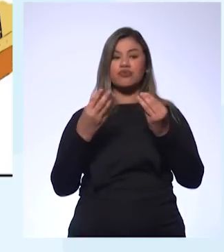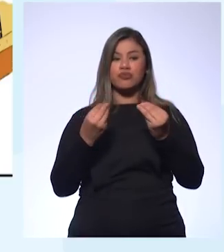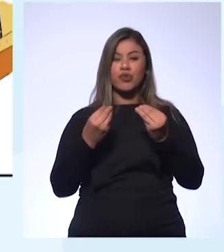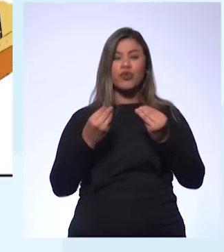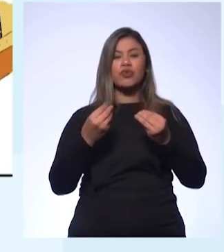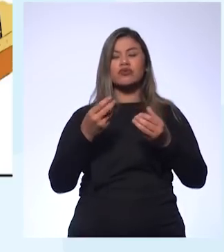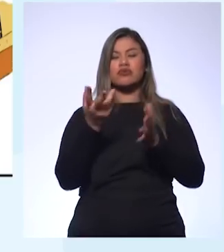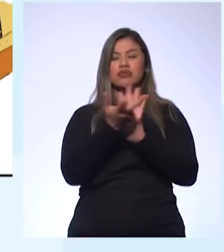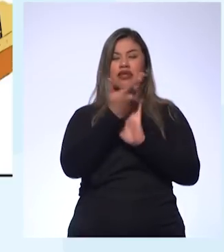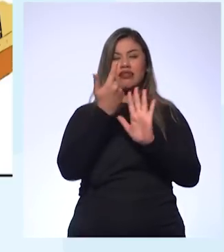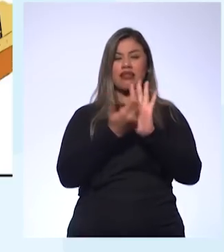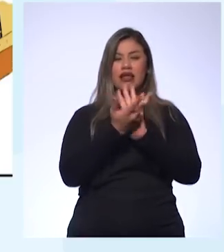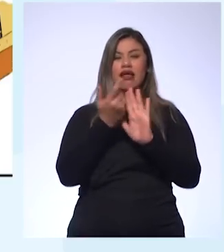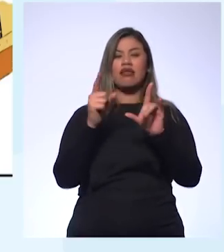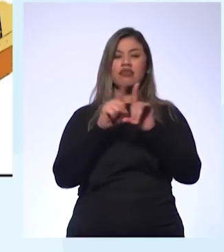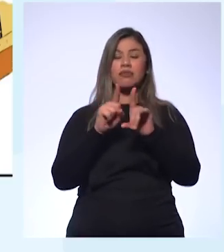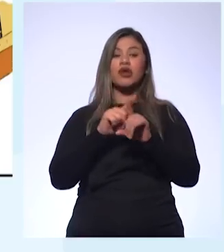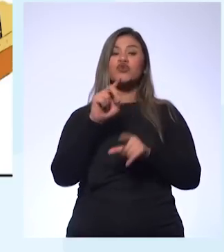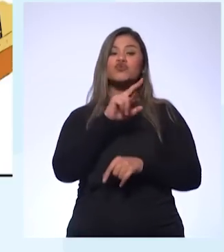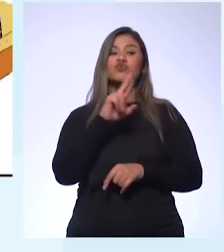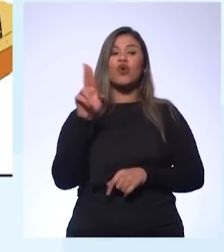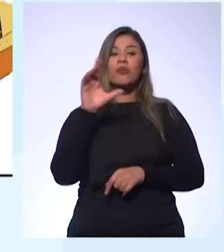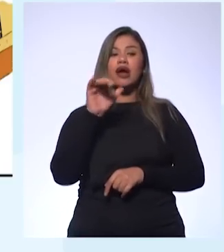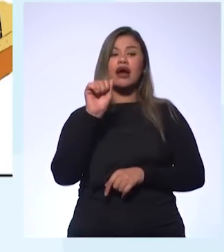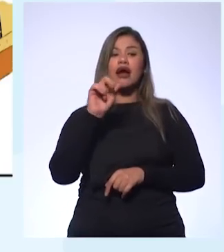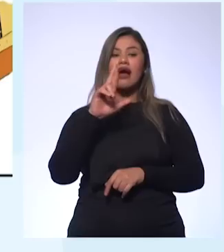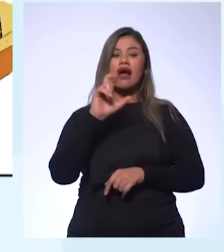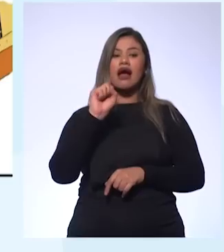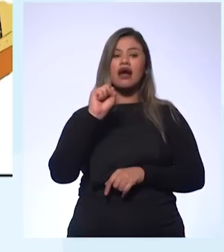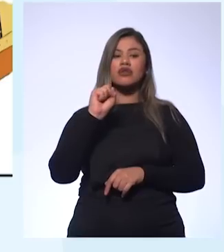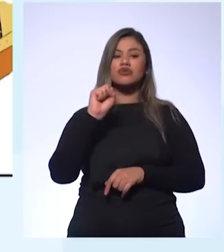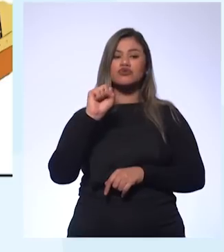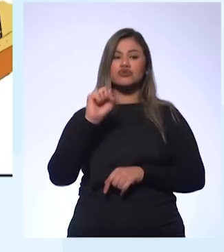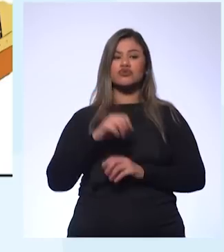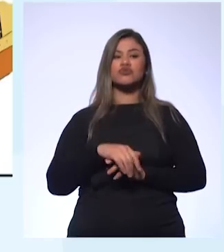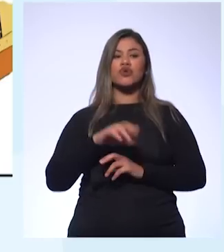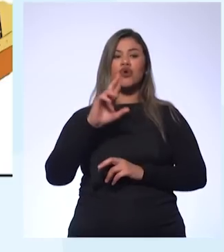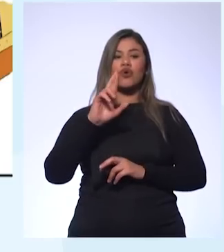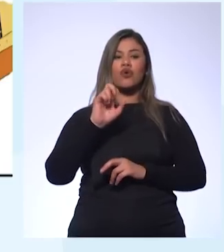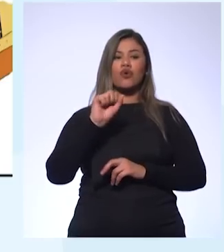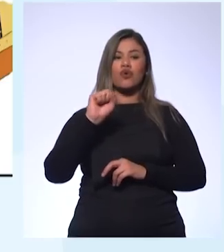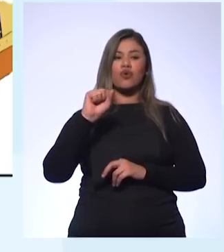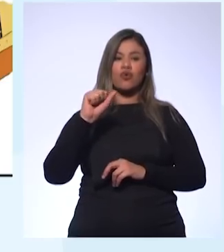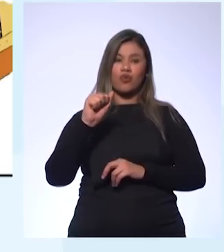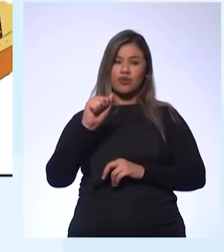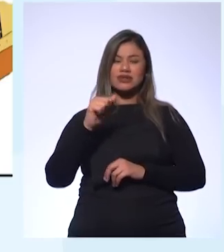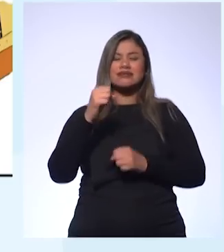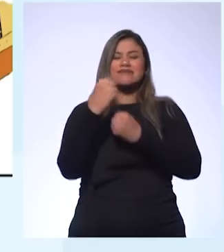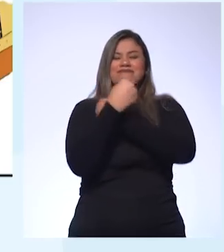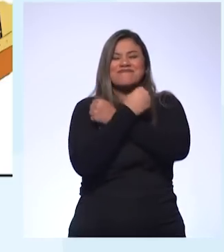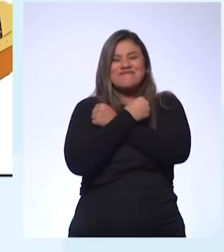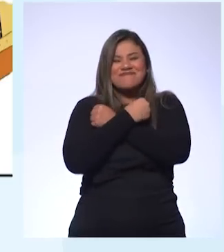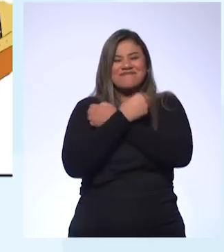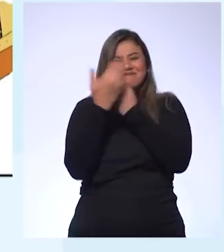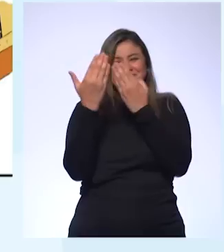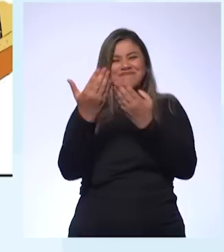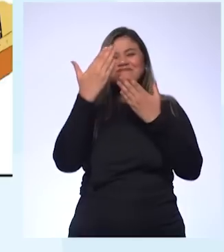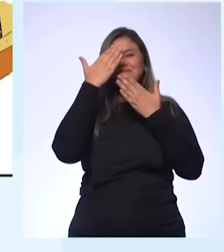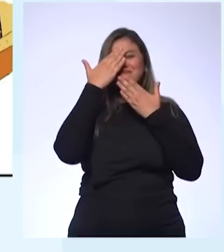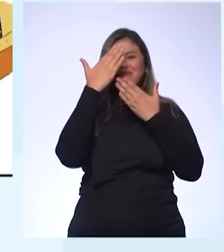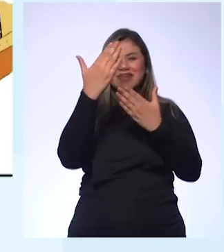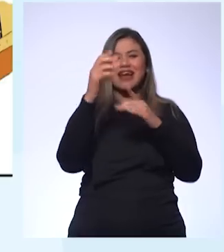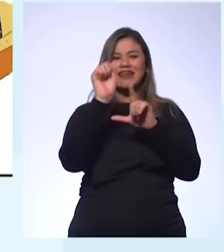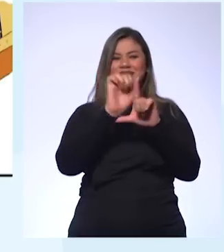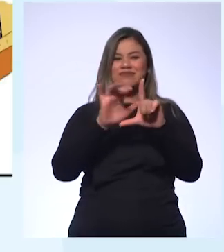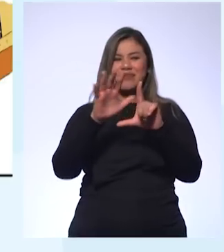Ruas. E Carlos Ruas, um abraço para você, querido. Não mandei abraço para ele ainda hoje. Você vê? Abraço, Carlos. Obrigado por ceder os